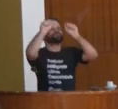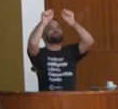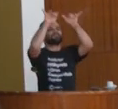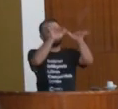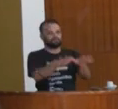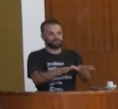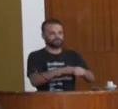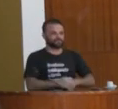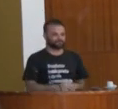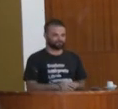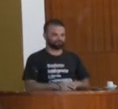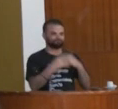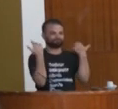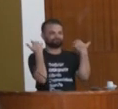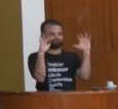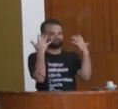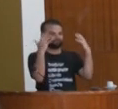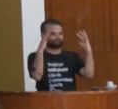abençoe.